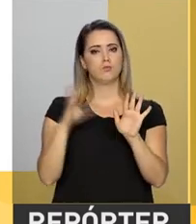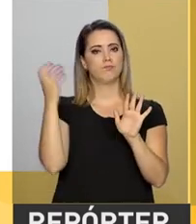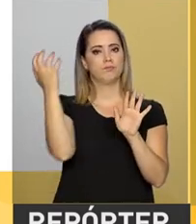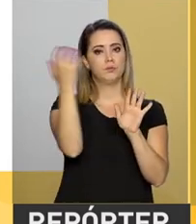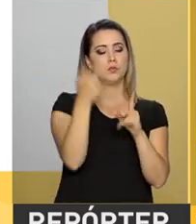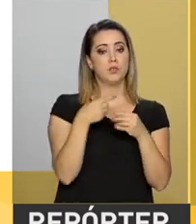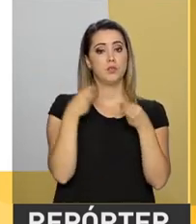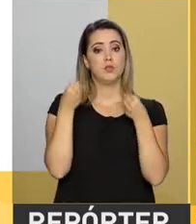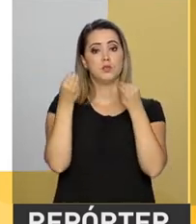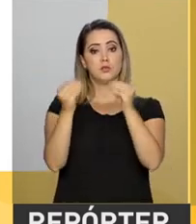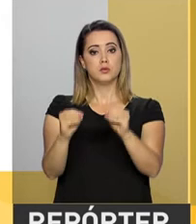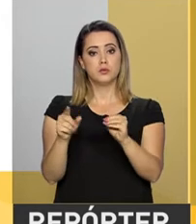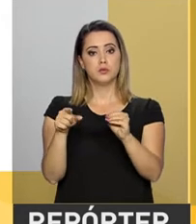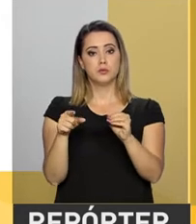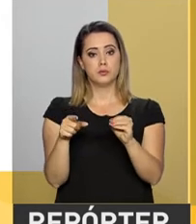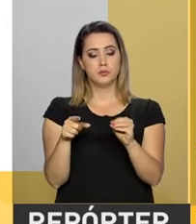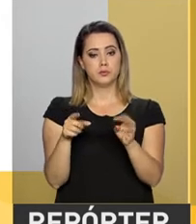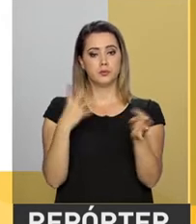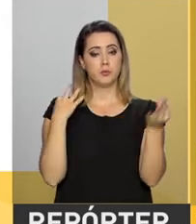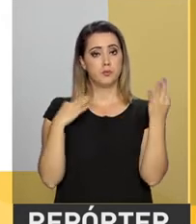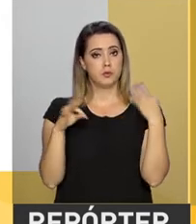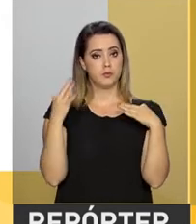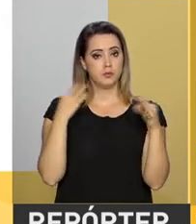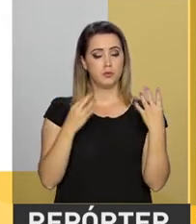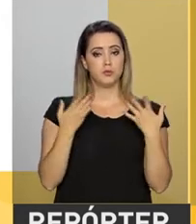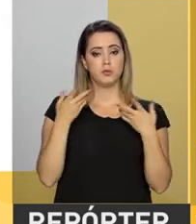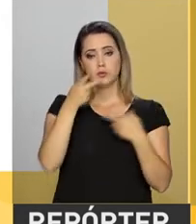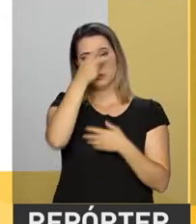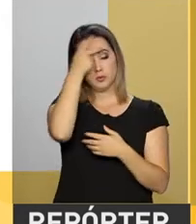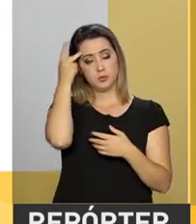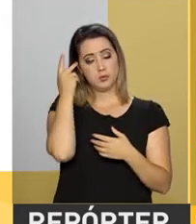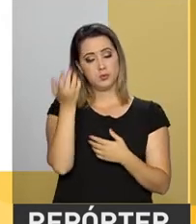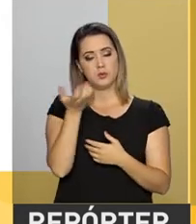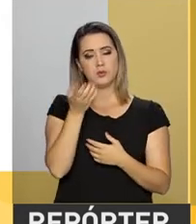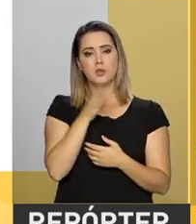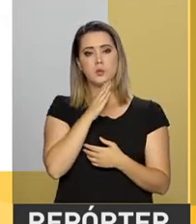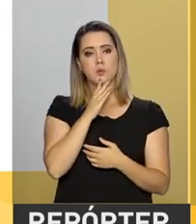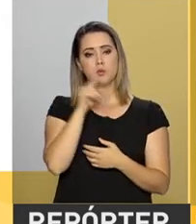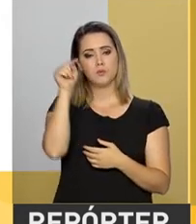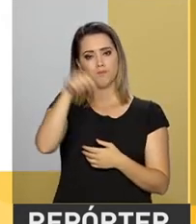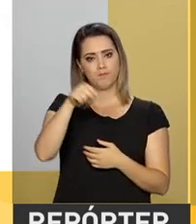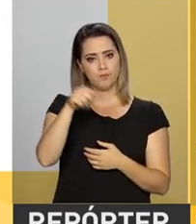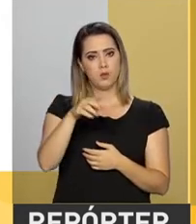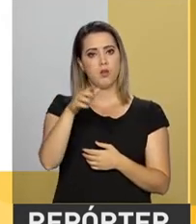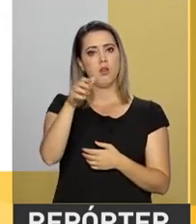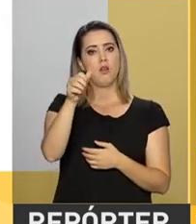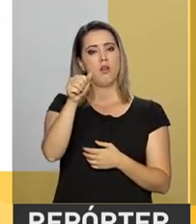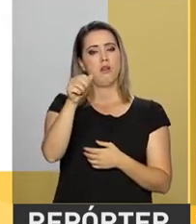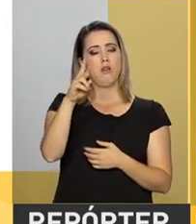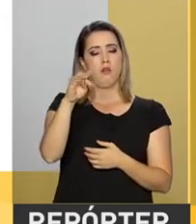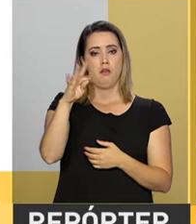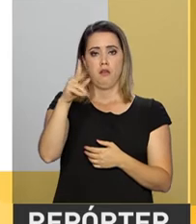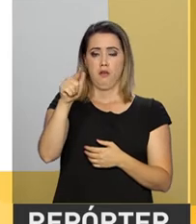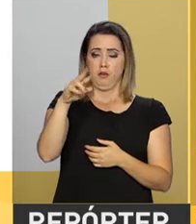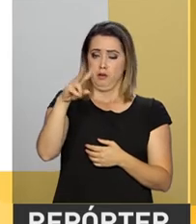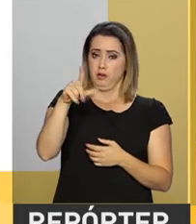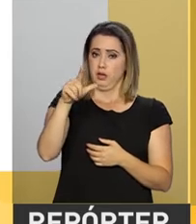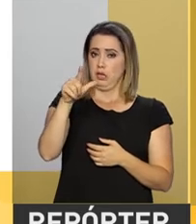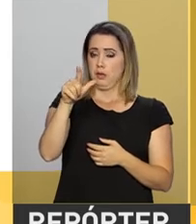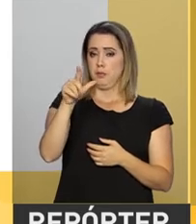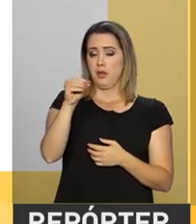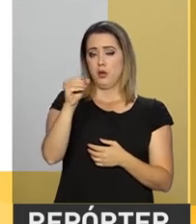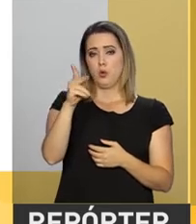para exatamente o desfrute daqueles que têm interesse em conhecer aqui o arquipélago exatamente